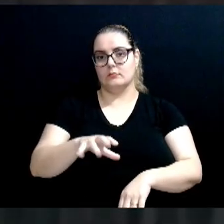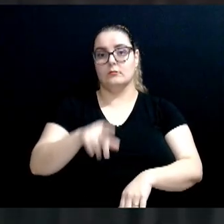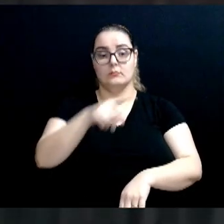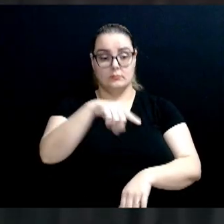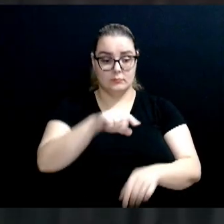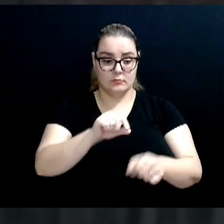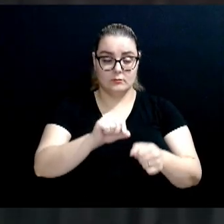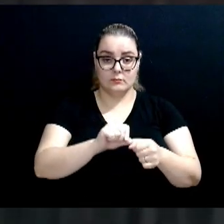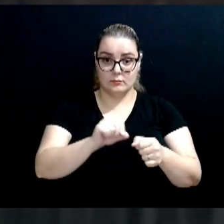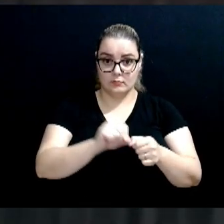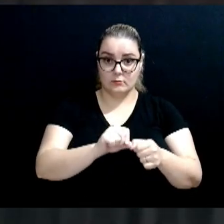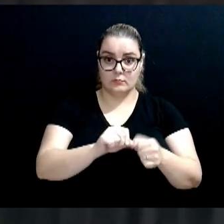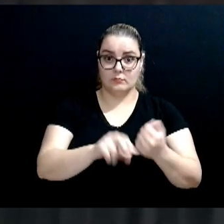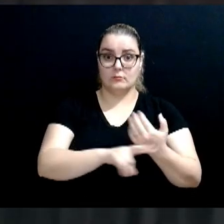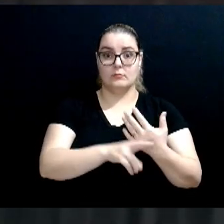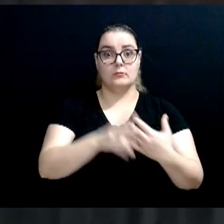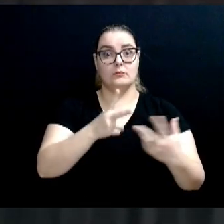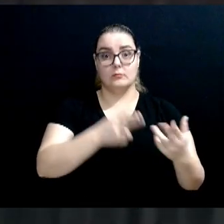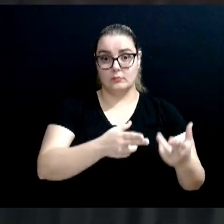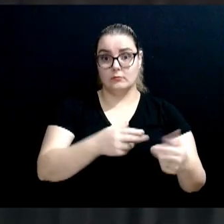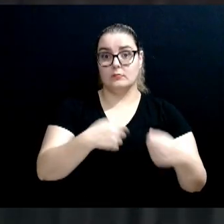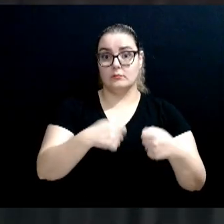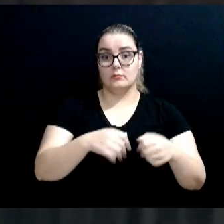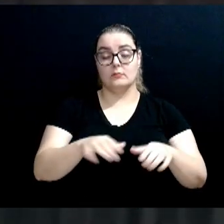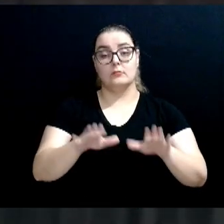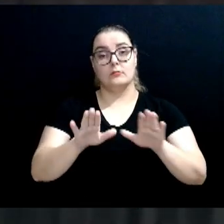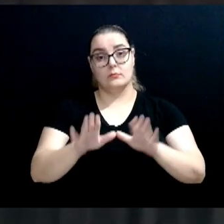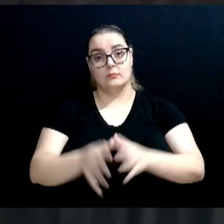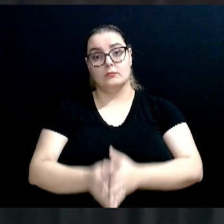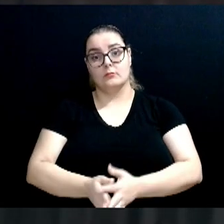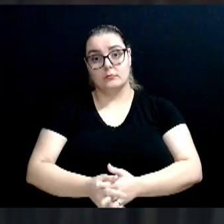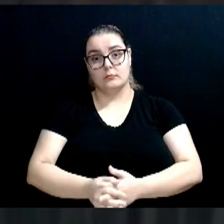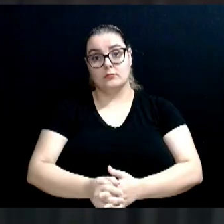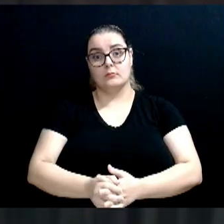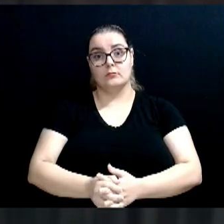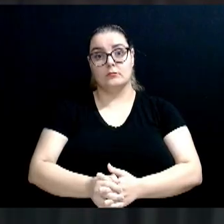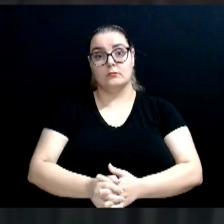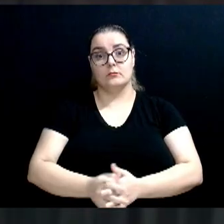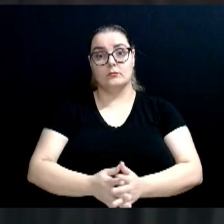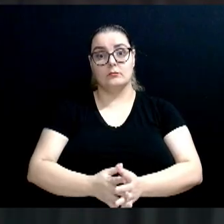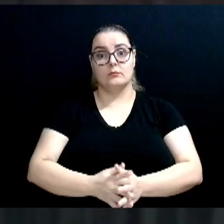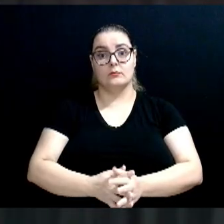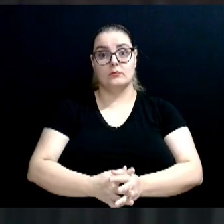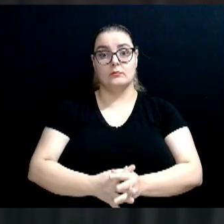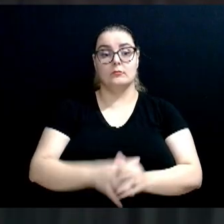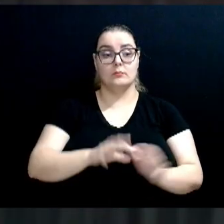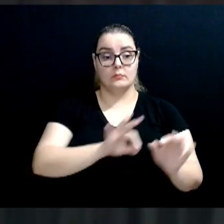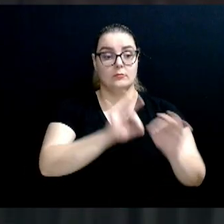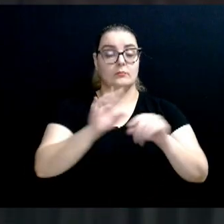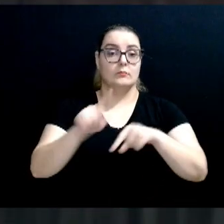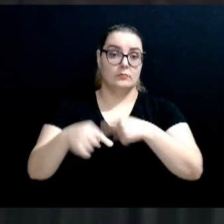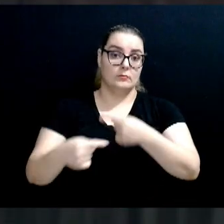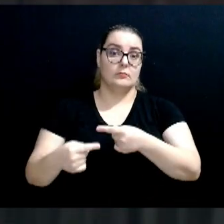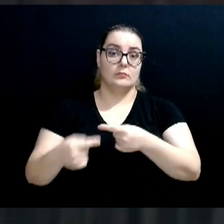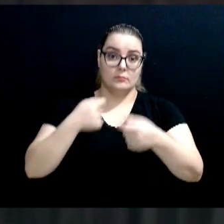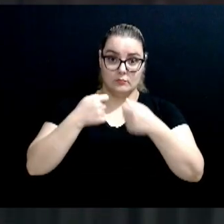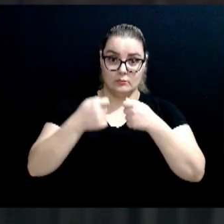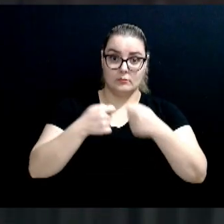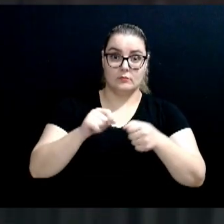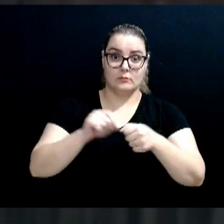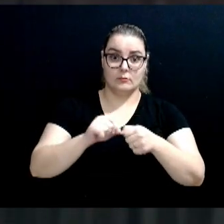que reagir. No entanto, aí que entra uma questão, né? Assistindo também a outras reportagens que ela já fez, isso também no Rio de